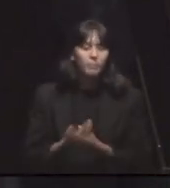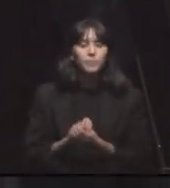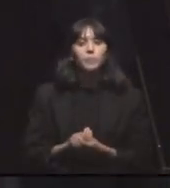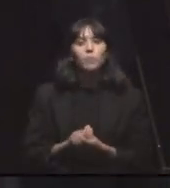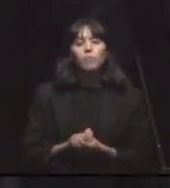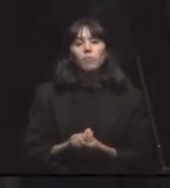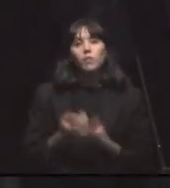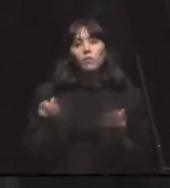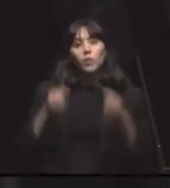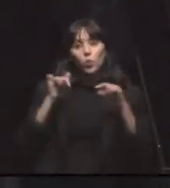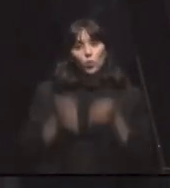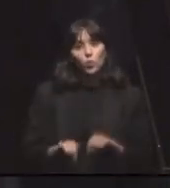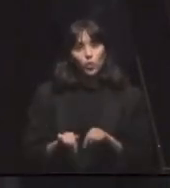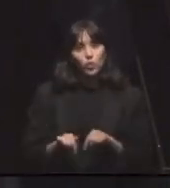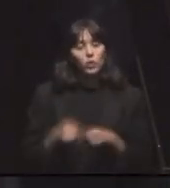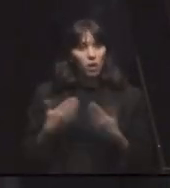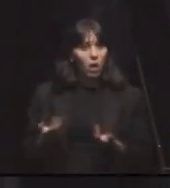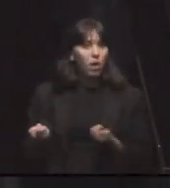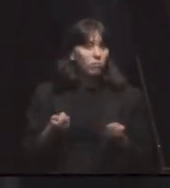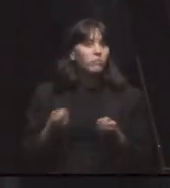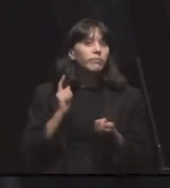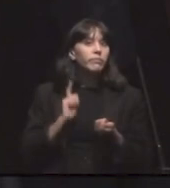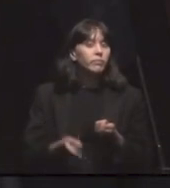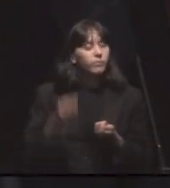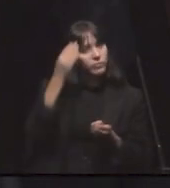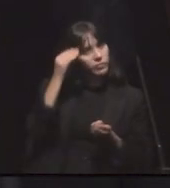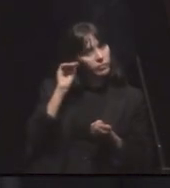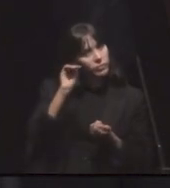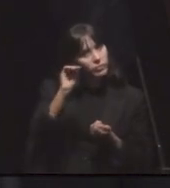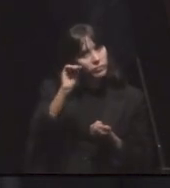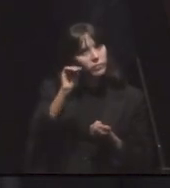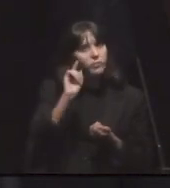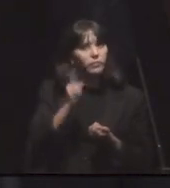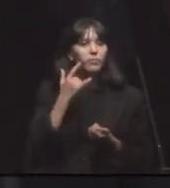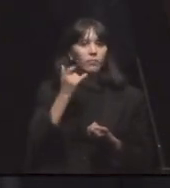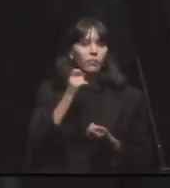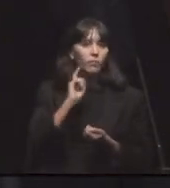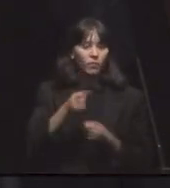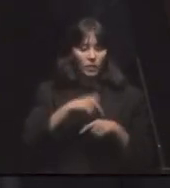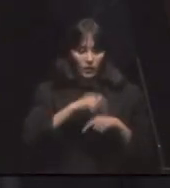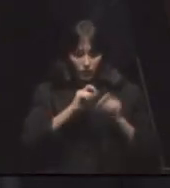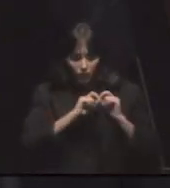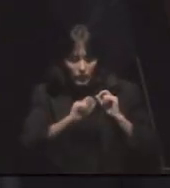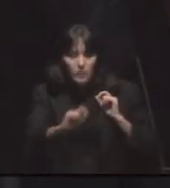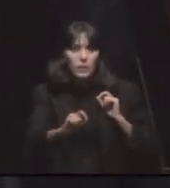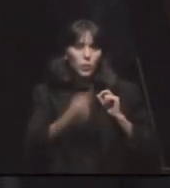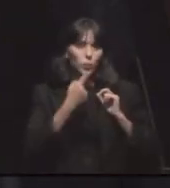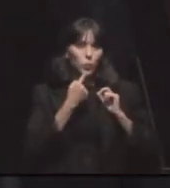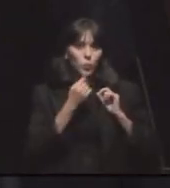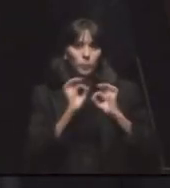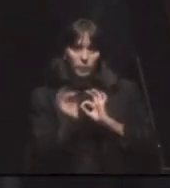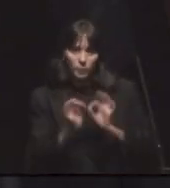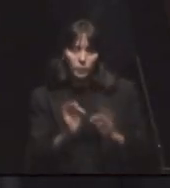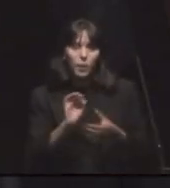que nós temos hoje em mãos é aqui uma recomendação que tenta, no final de um percurso longo de